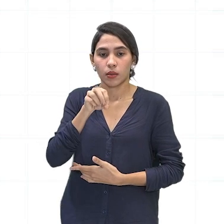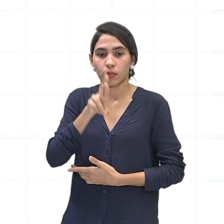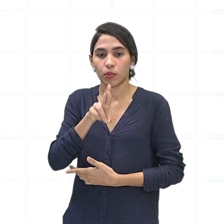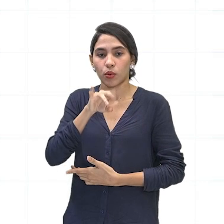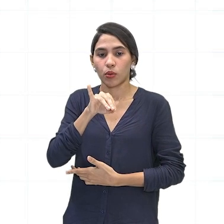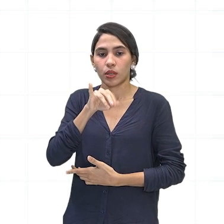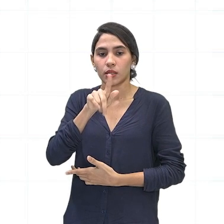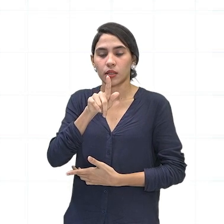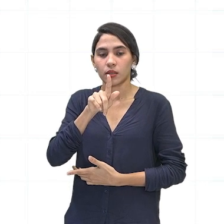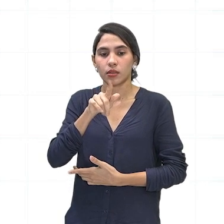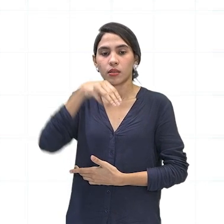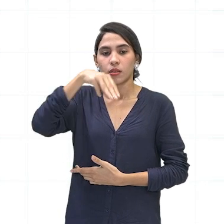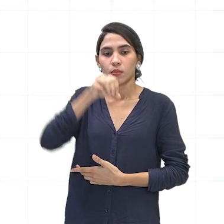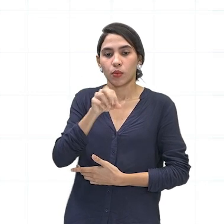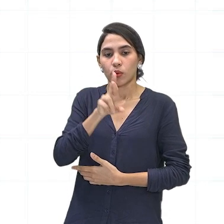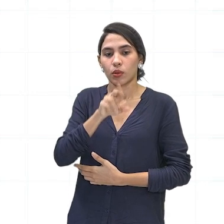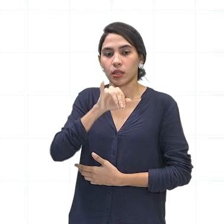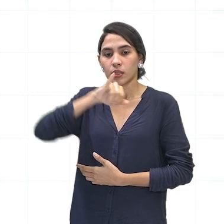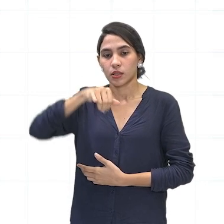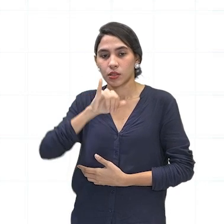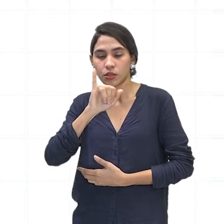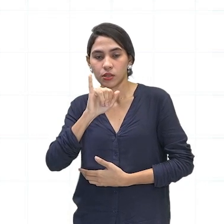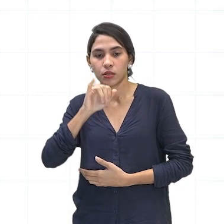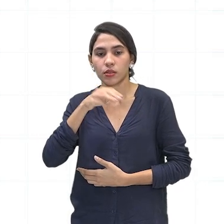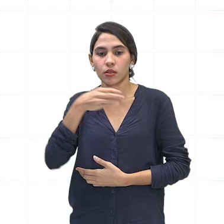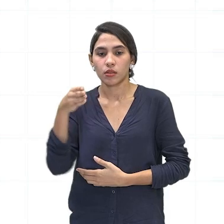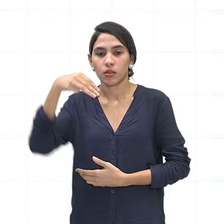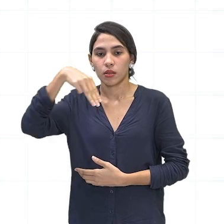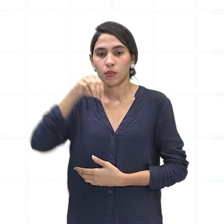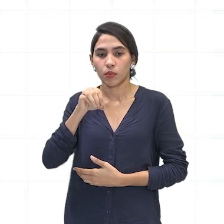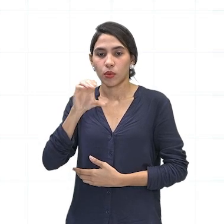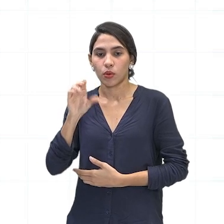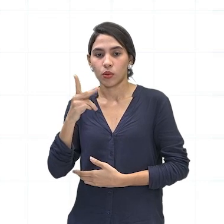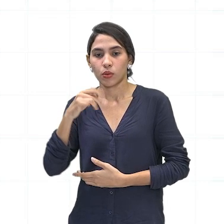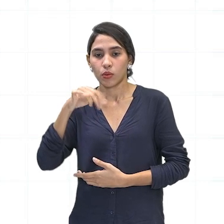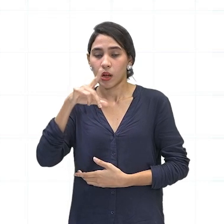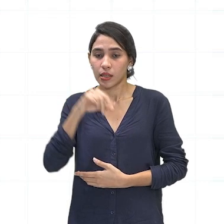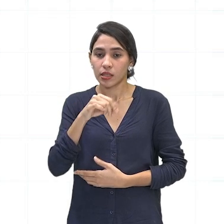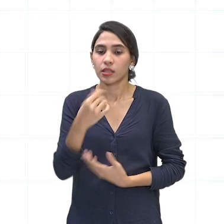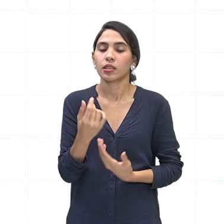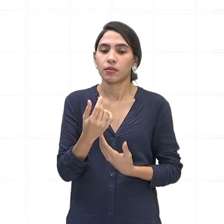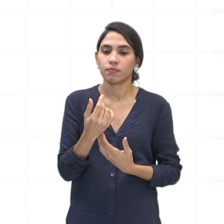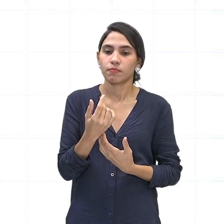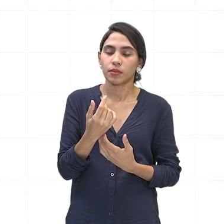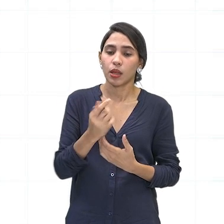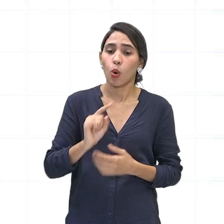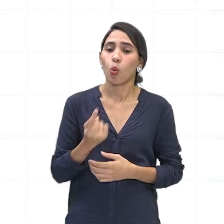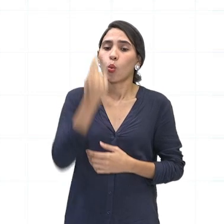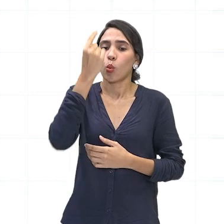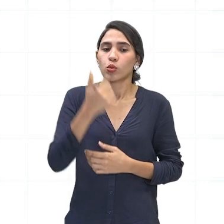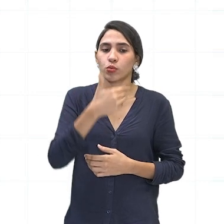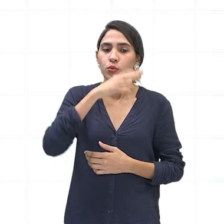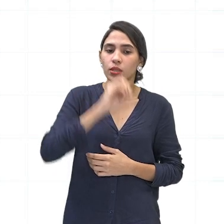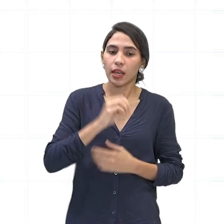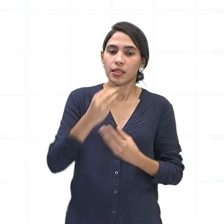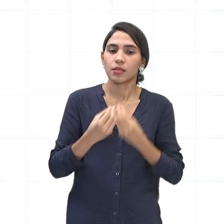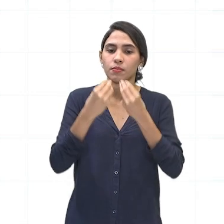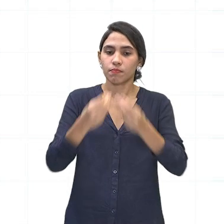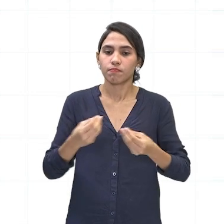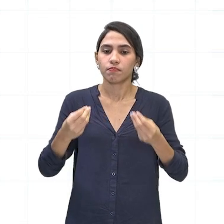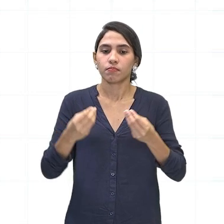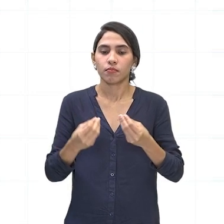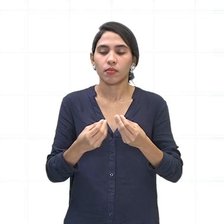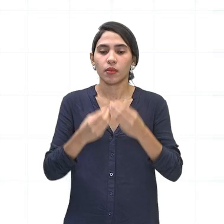Moshida foi o último a receber o 10º Dan por sua habilidade inigualável, sendo respeitado